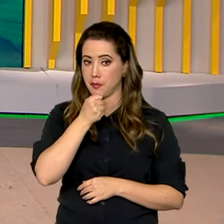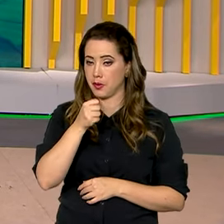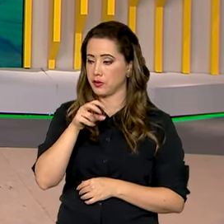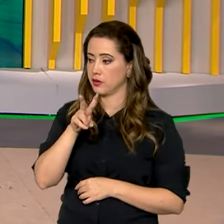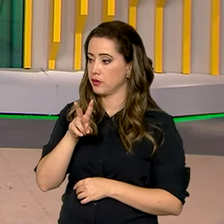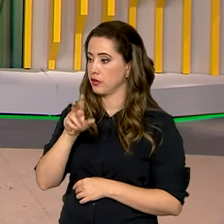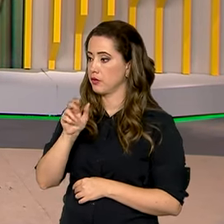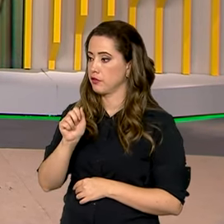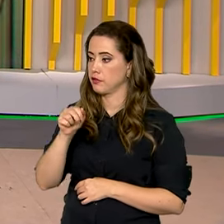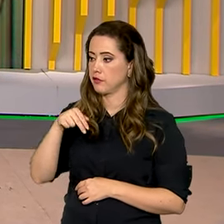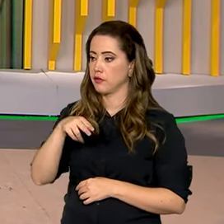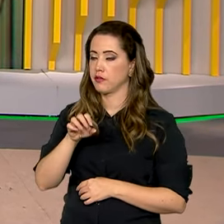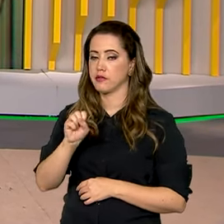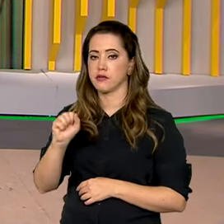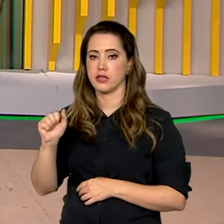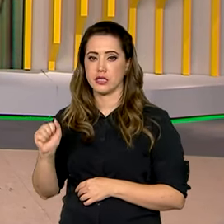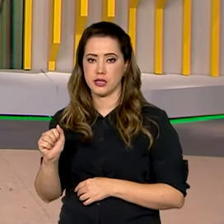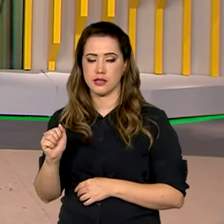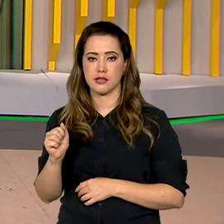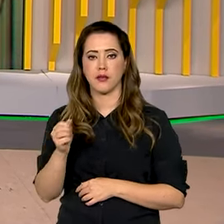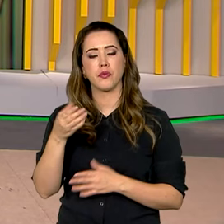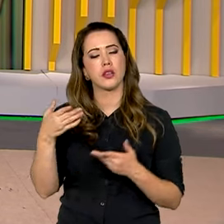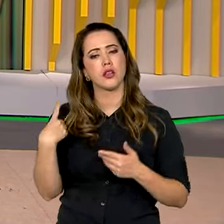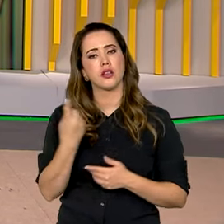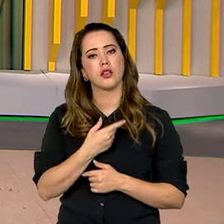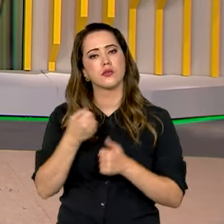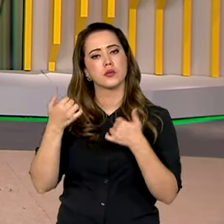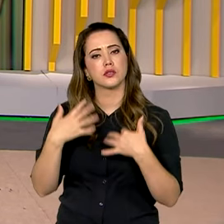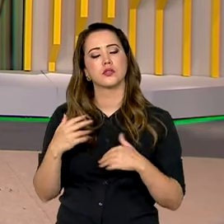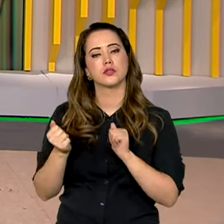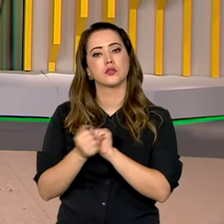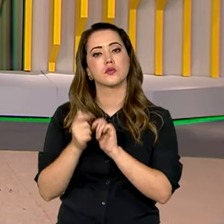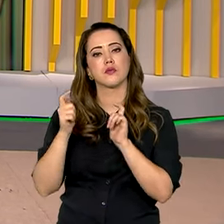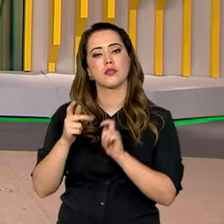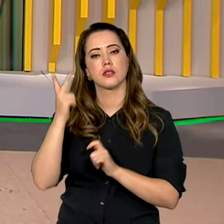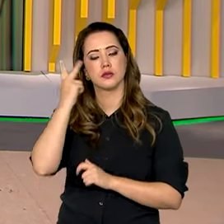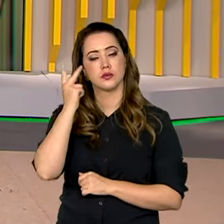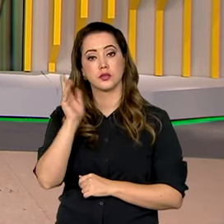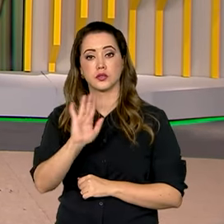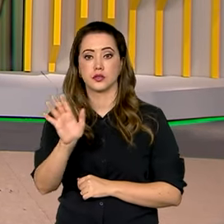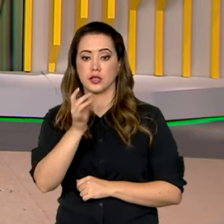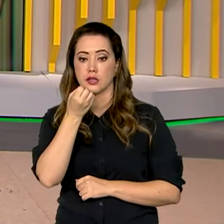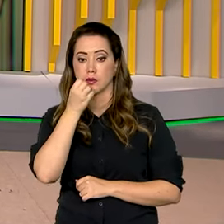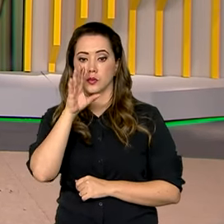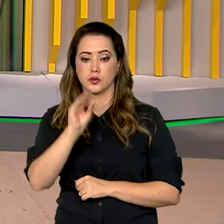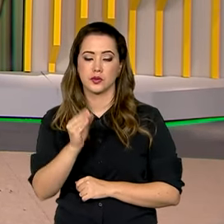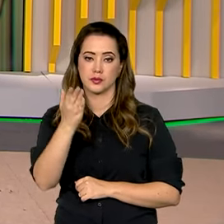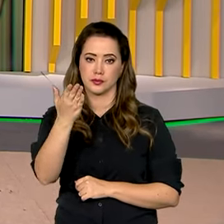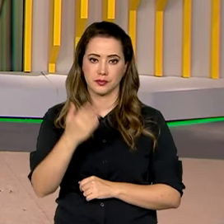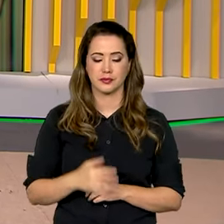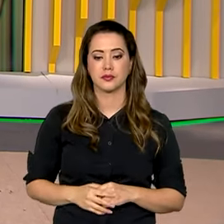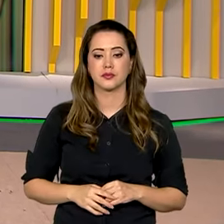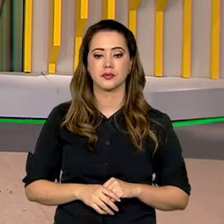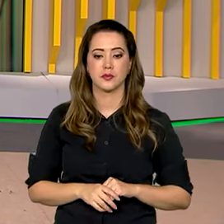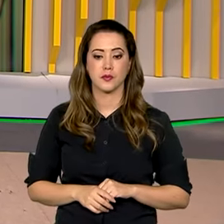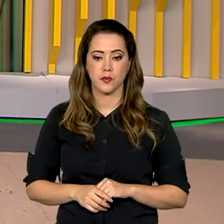repórter Vanessa Casalino, que fala com a gente ao vivo, direto de São Paulo. Olá, Vanessa, boa noite.